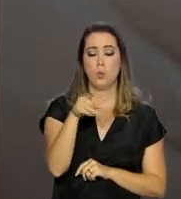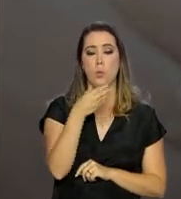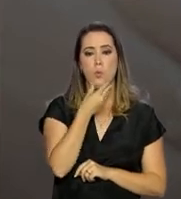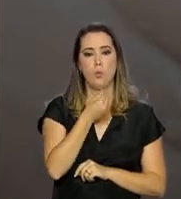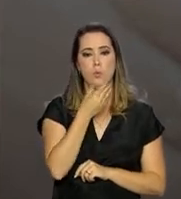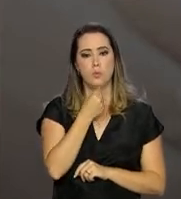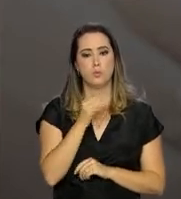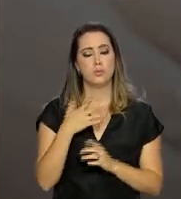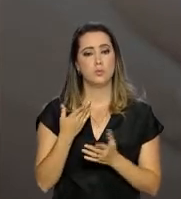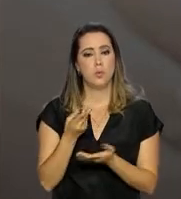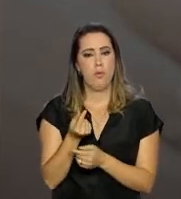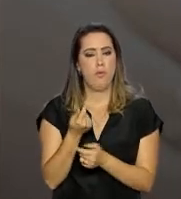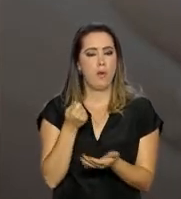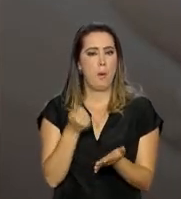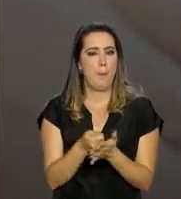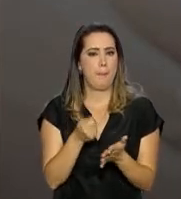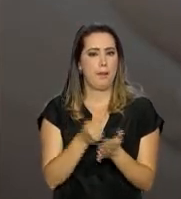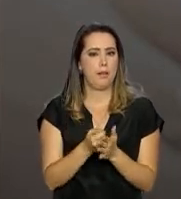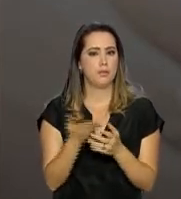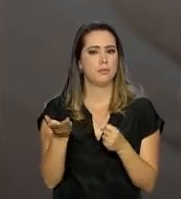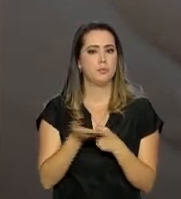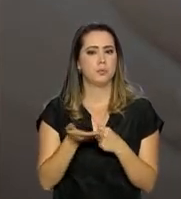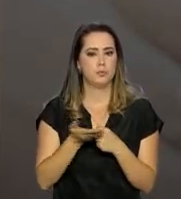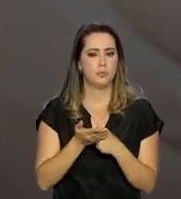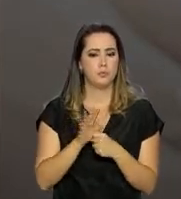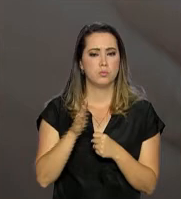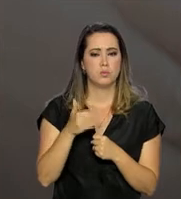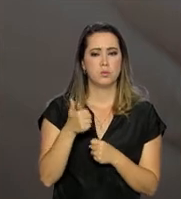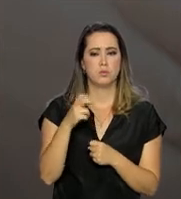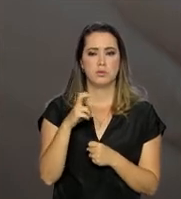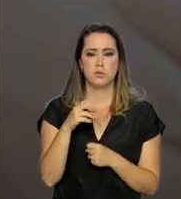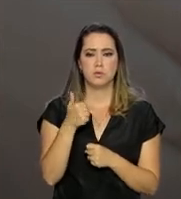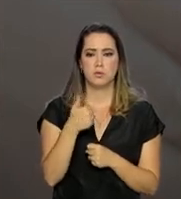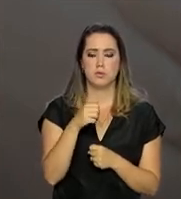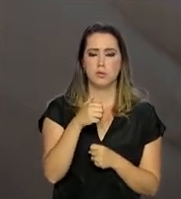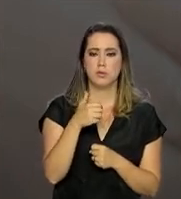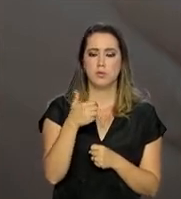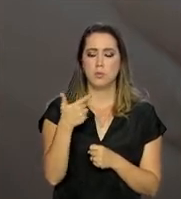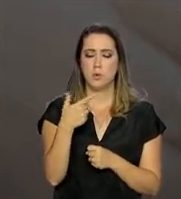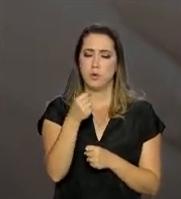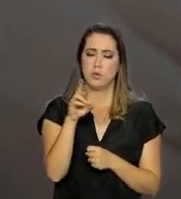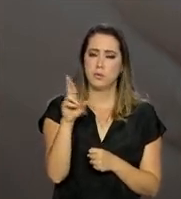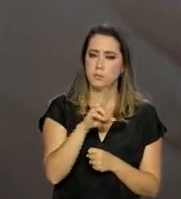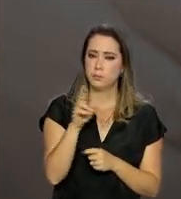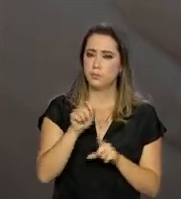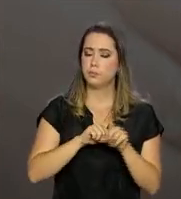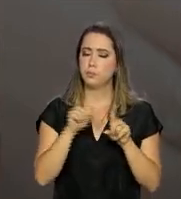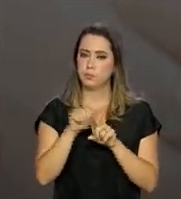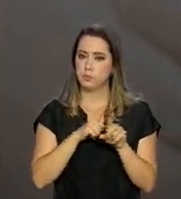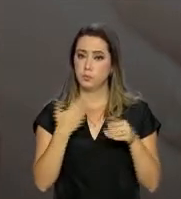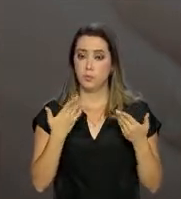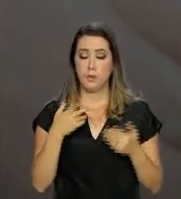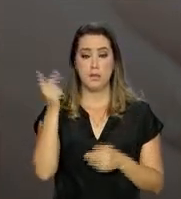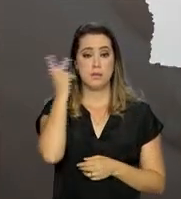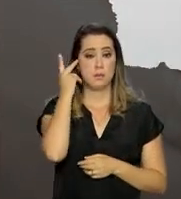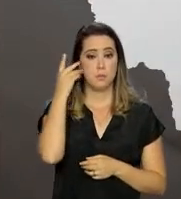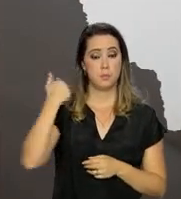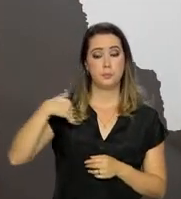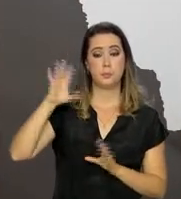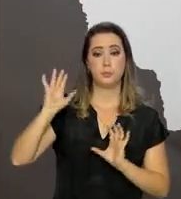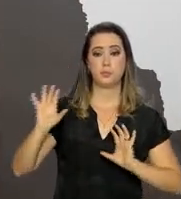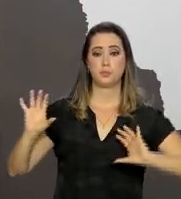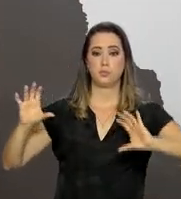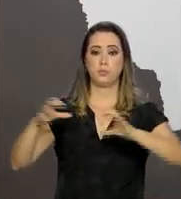homem a remuneração média desses profissionais é de cerca de mil quinhentos e vinte reais por mês são paulo é o estado com mais